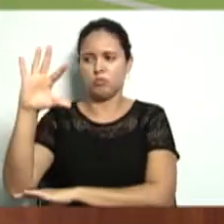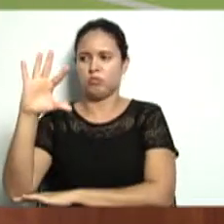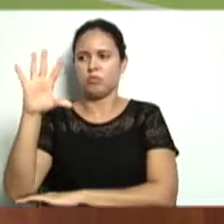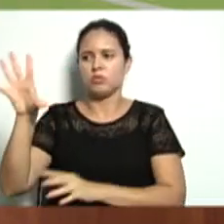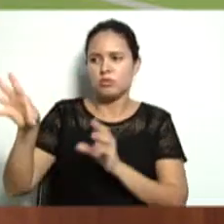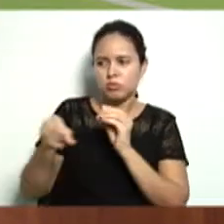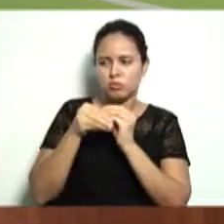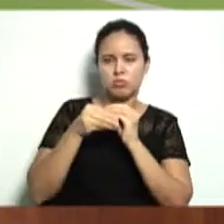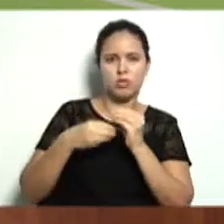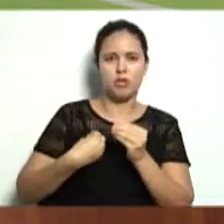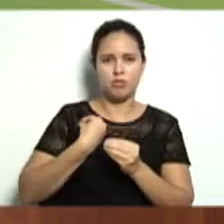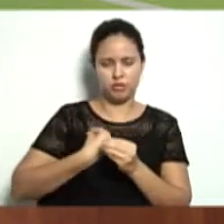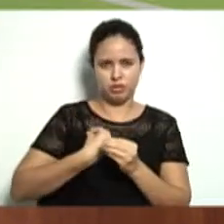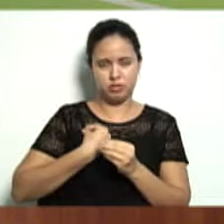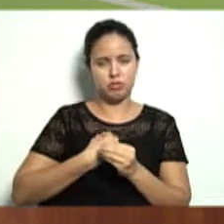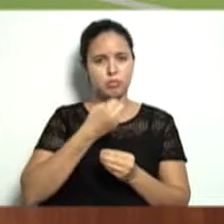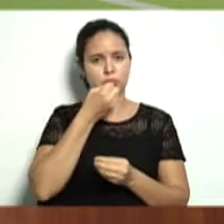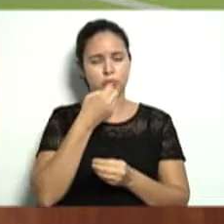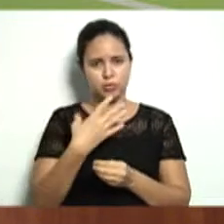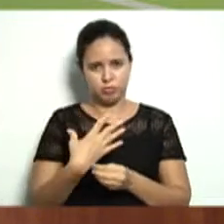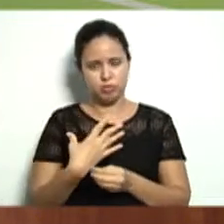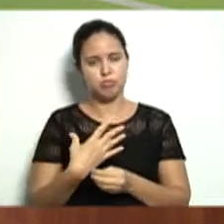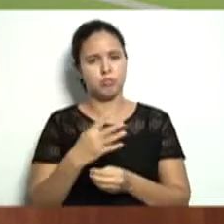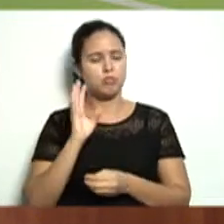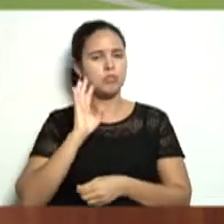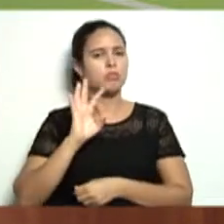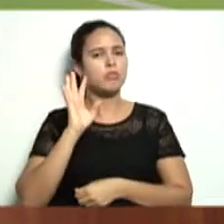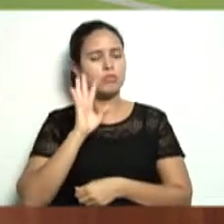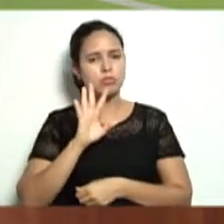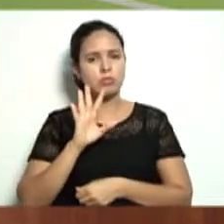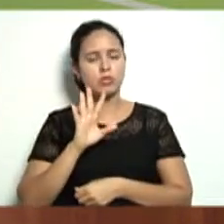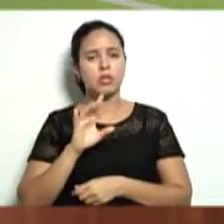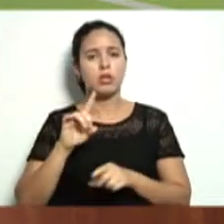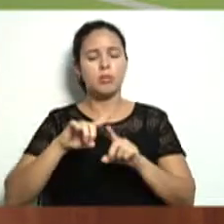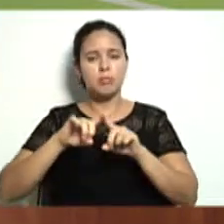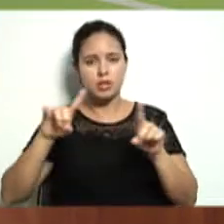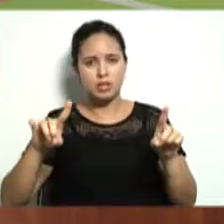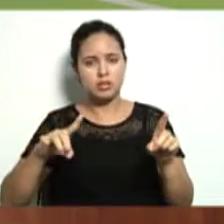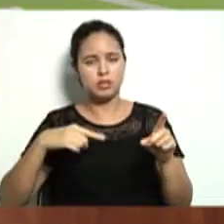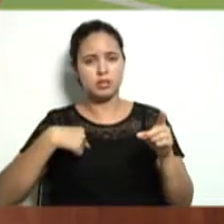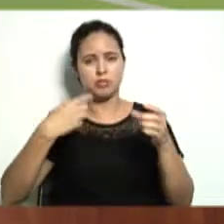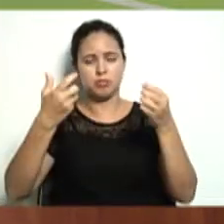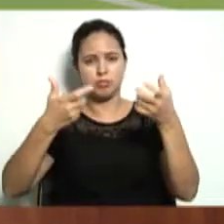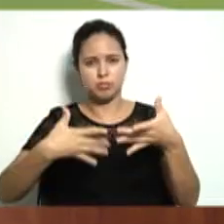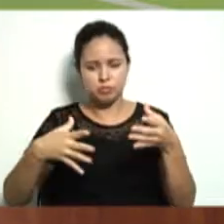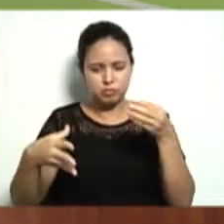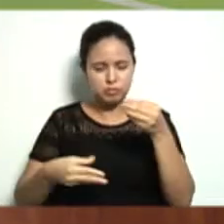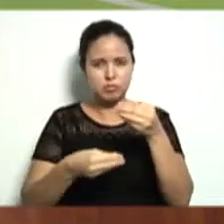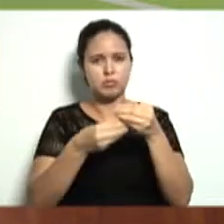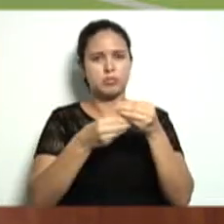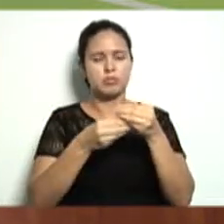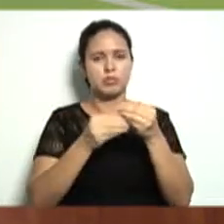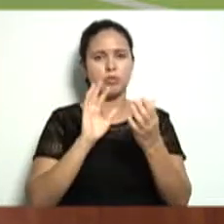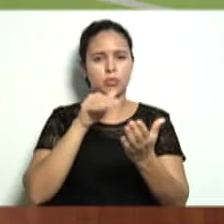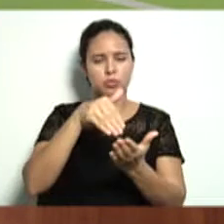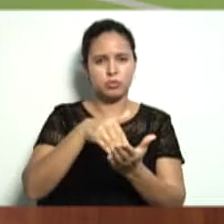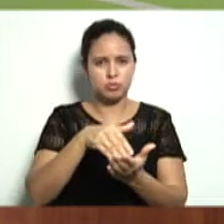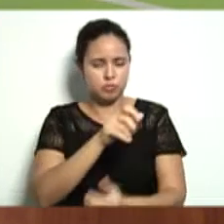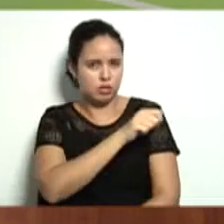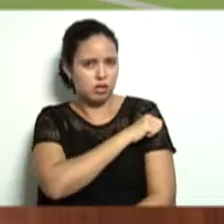vida. Muito bem, Graciele, isso é bacana. Mas aí eu trago por último uma outra contribuição do